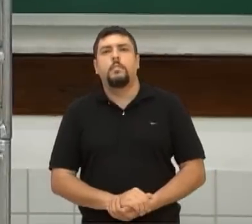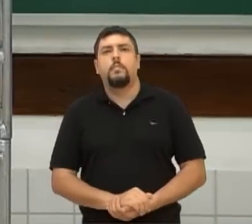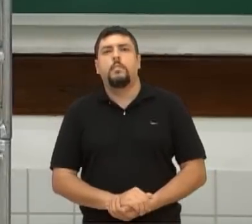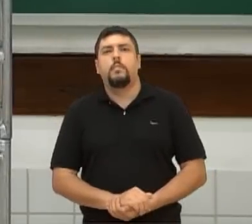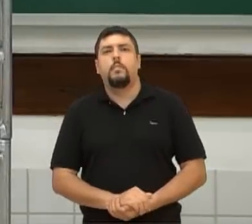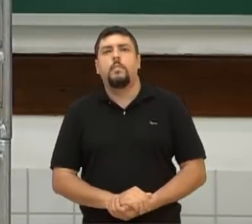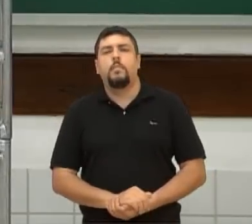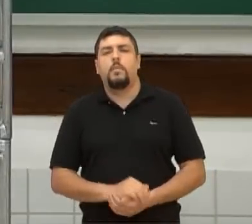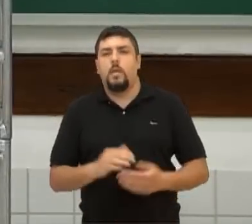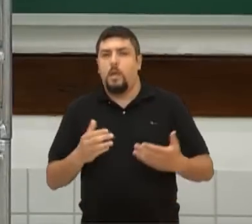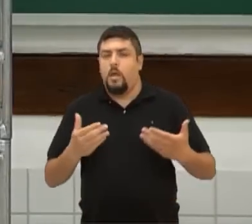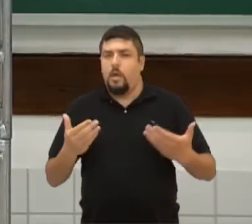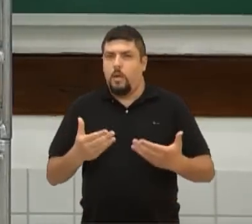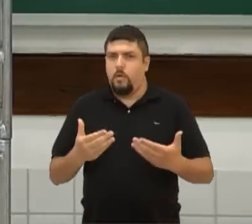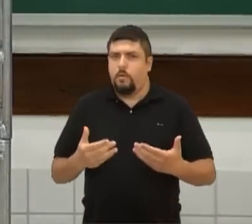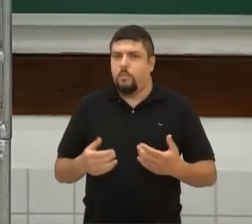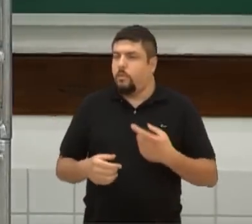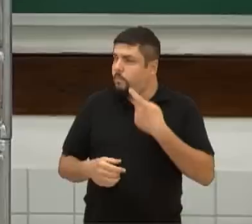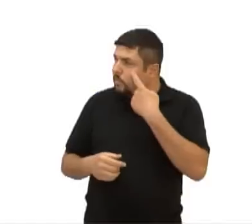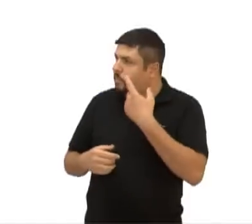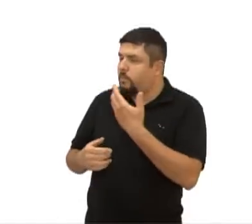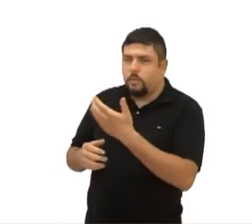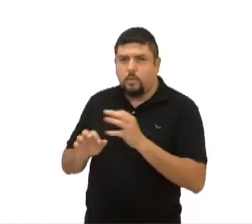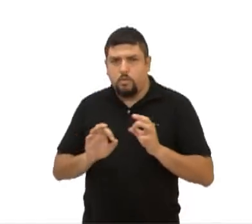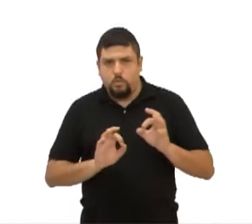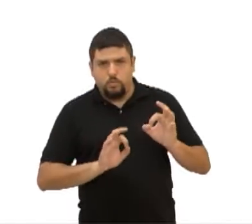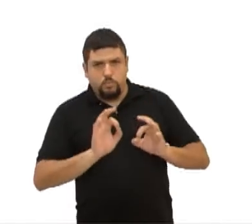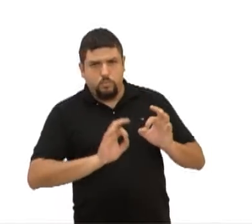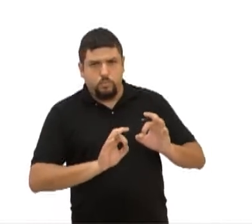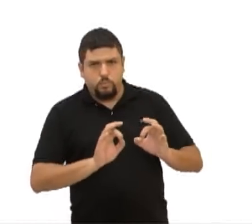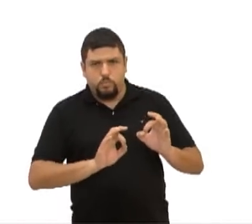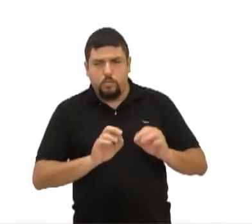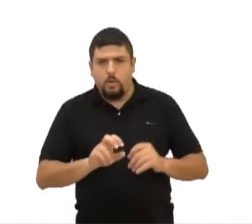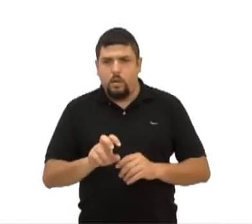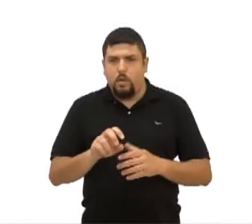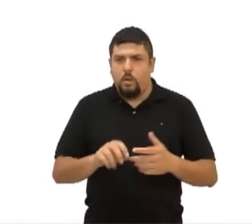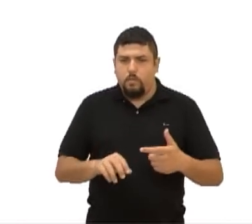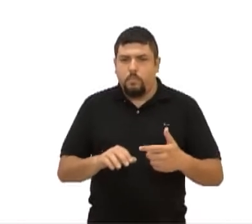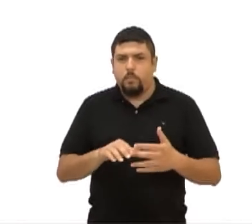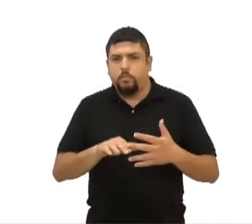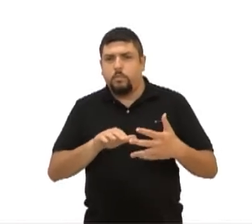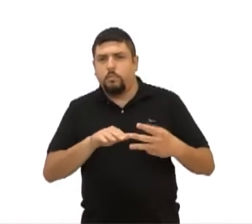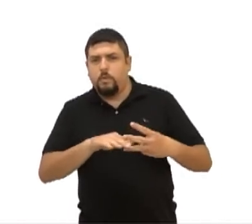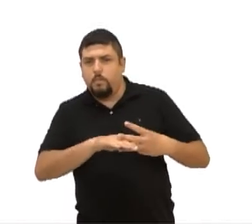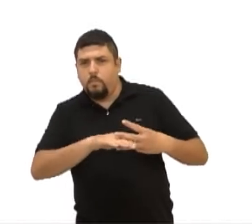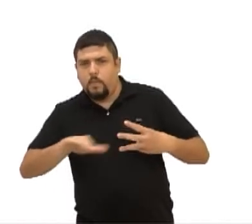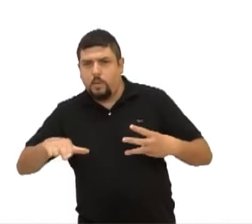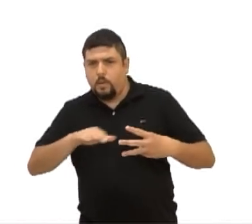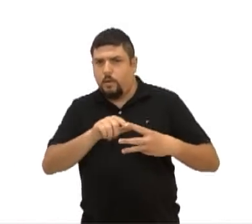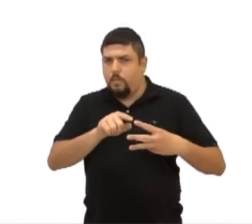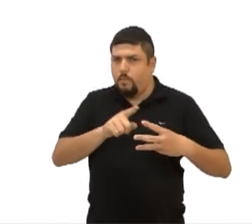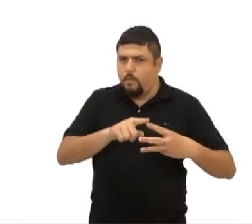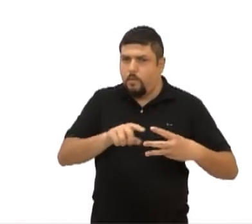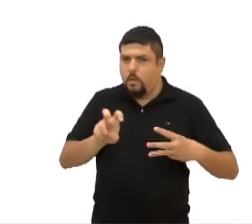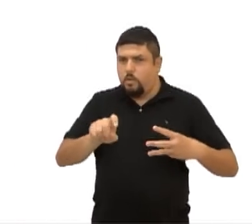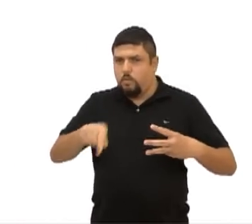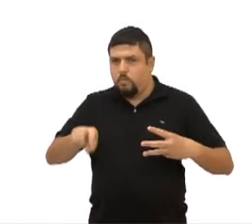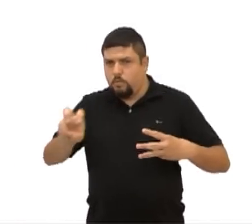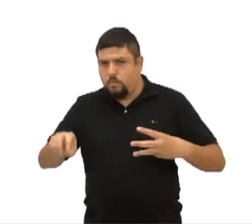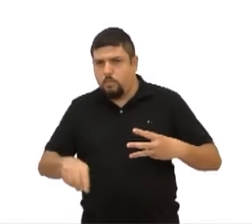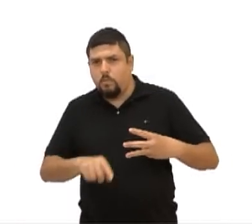então aqui eu coloquei, organizei, né? A média 5,5, a moda deu 7 e